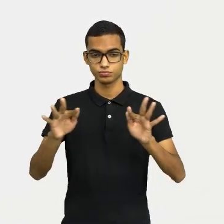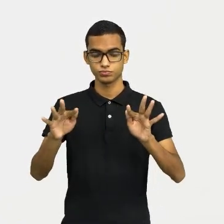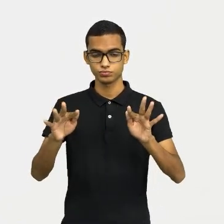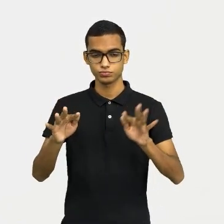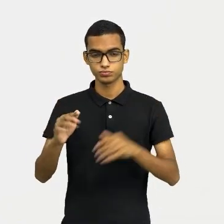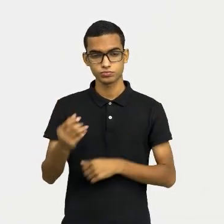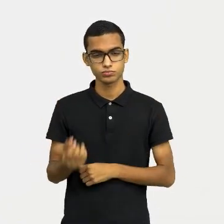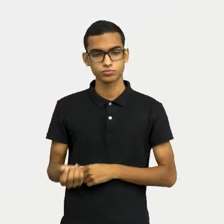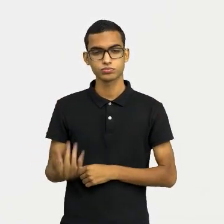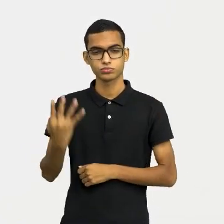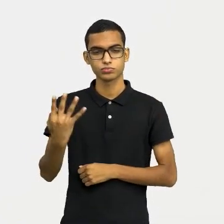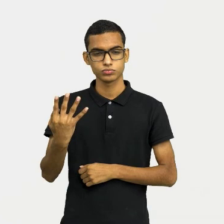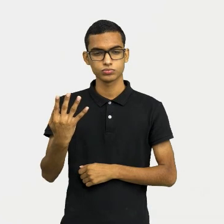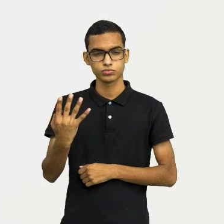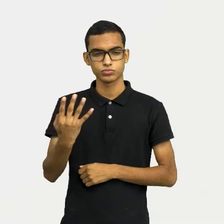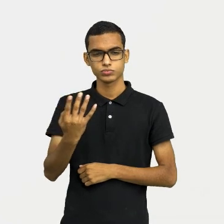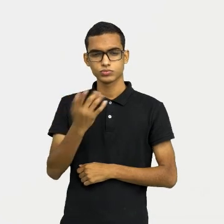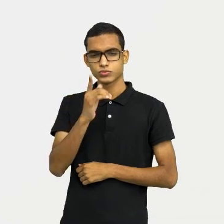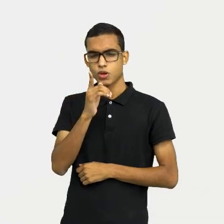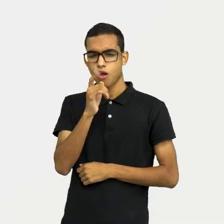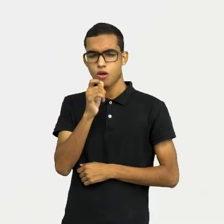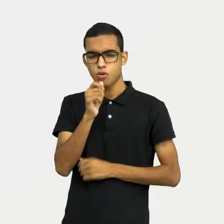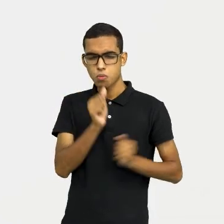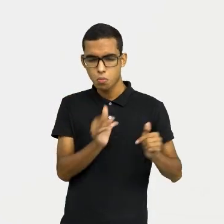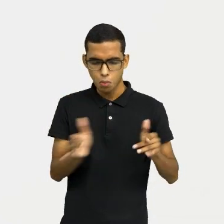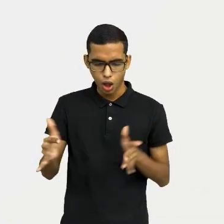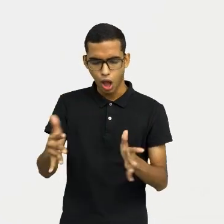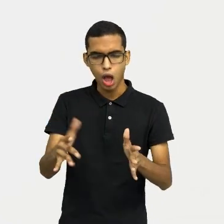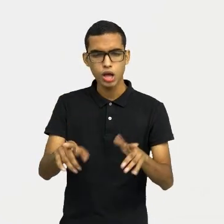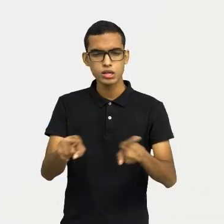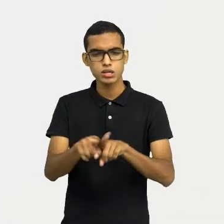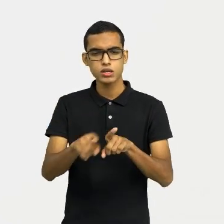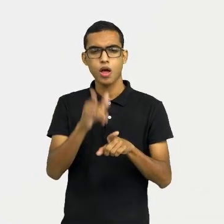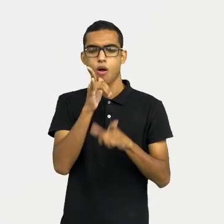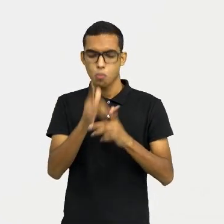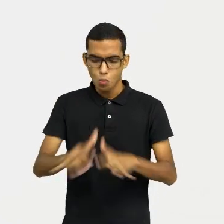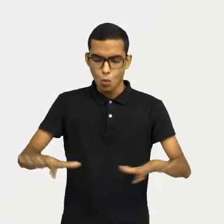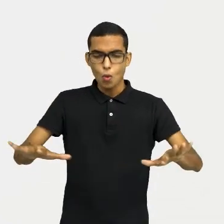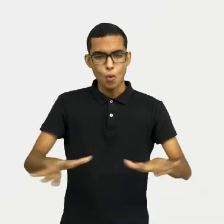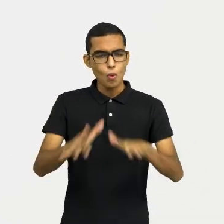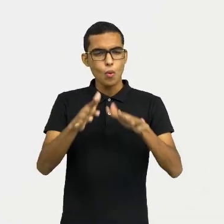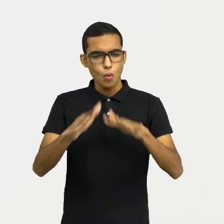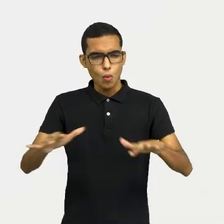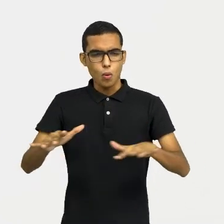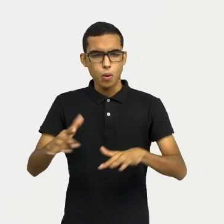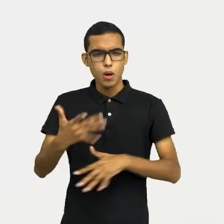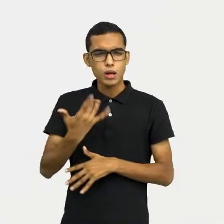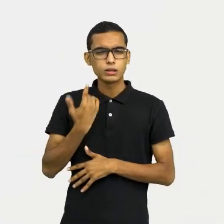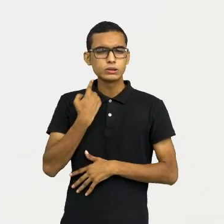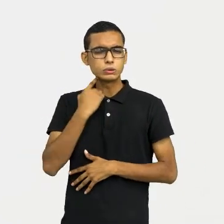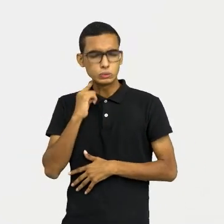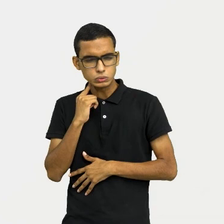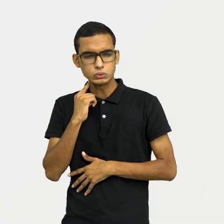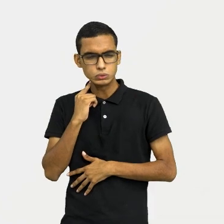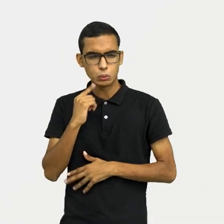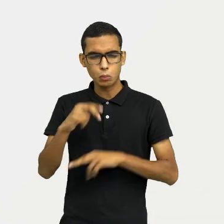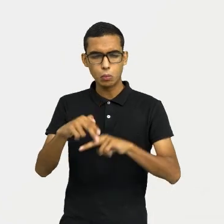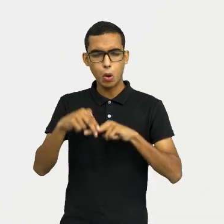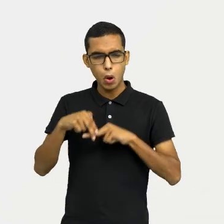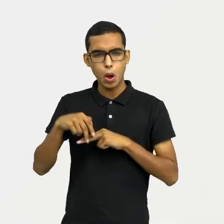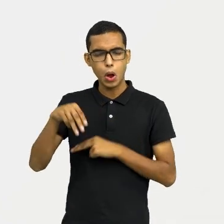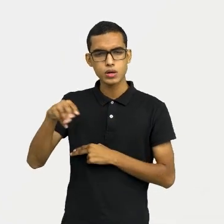do mar e dos rios, olha aqui, contaminação do mar e dos rios por